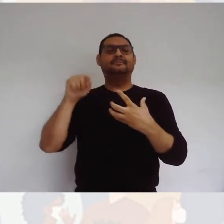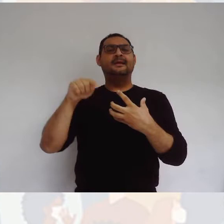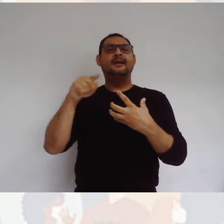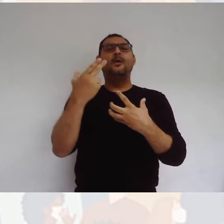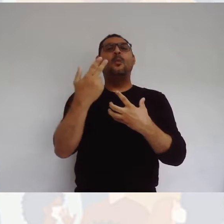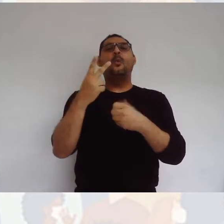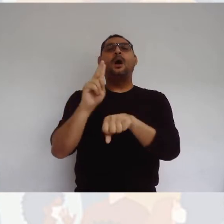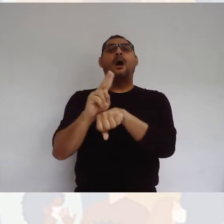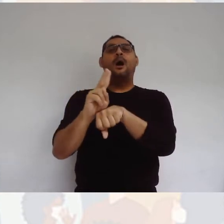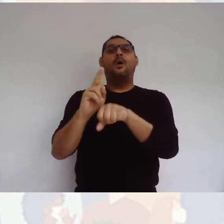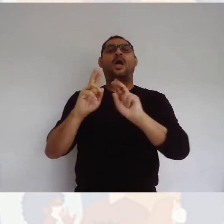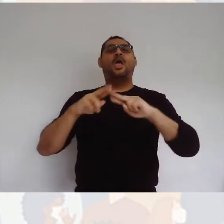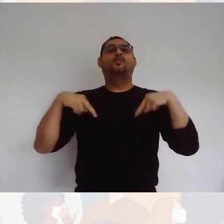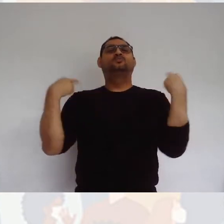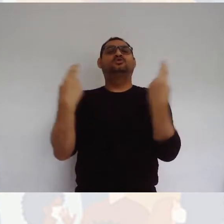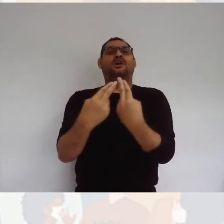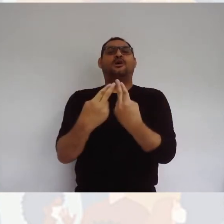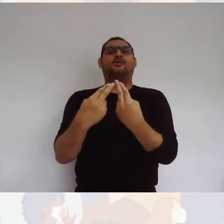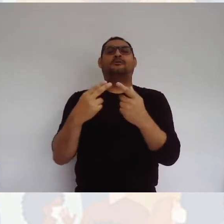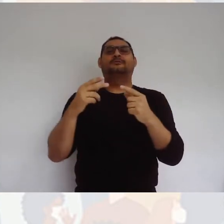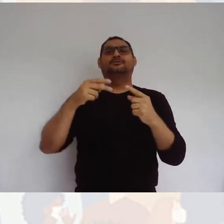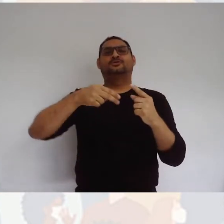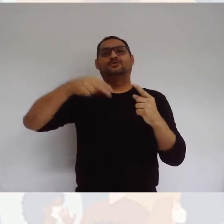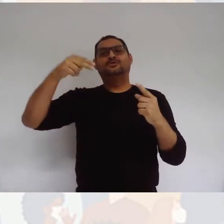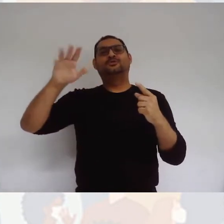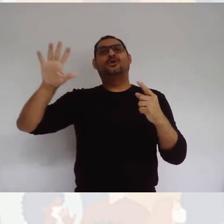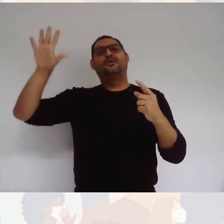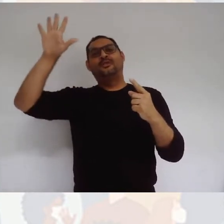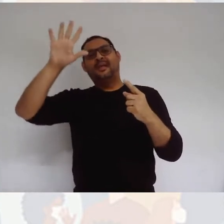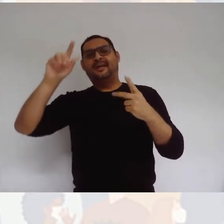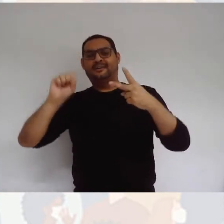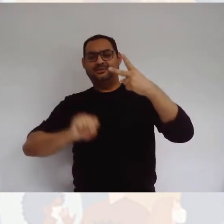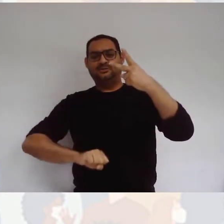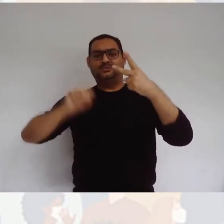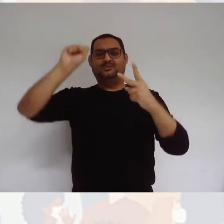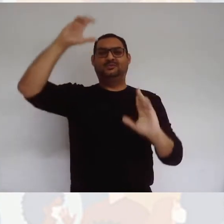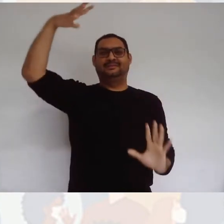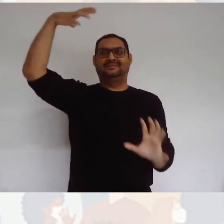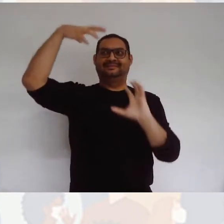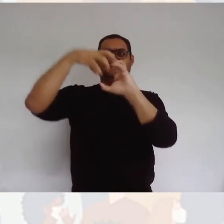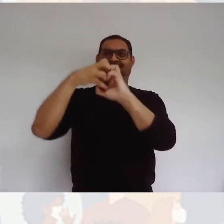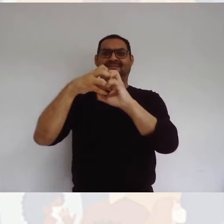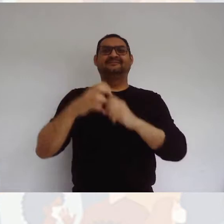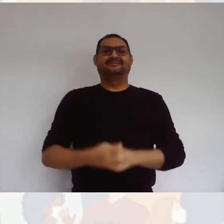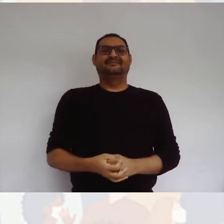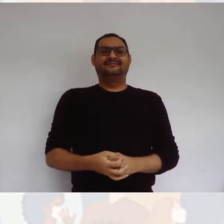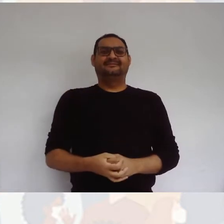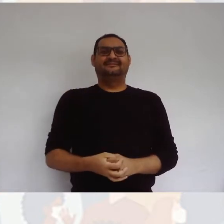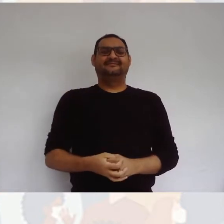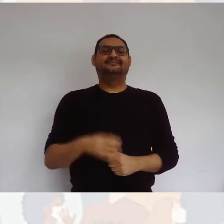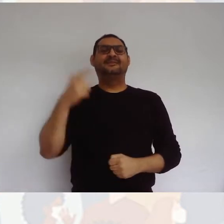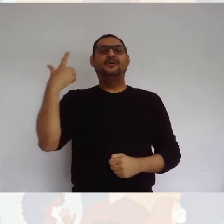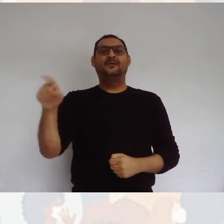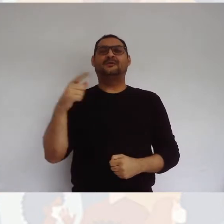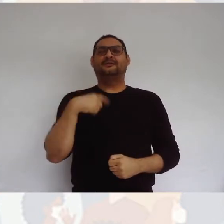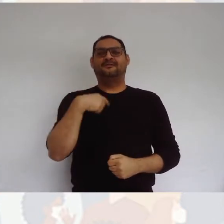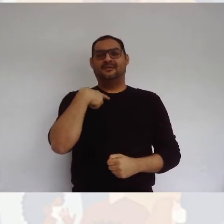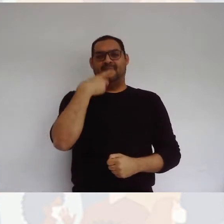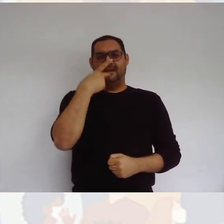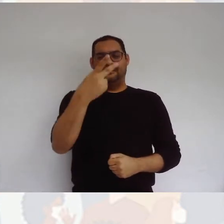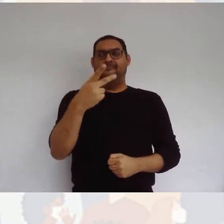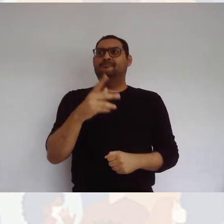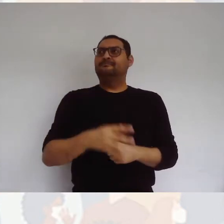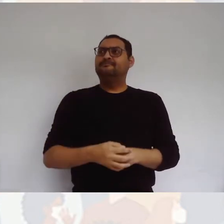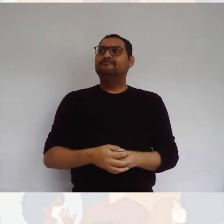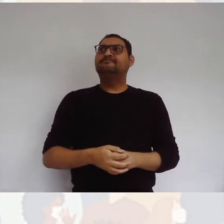reunião de pessoas do Nordeste e do Sul, né? E outra coisa que eu quero dizer é muito